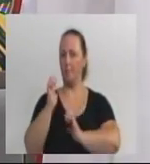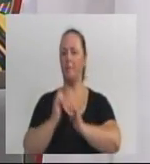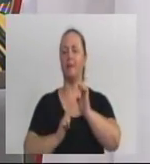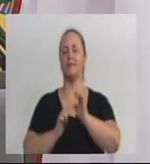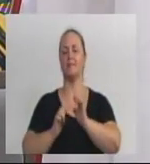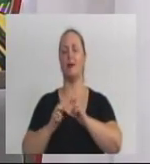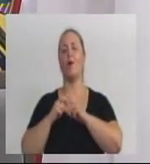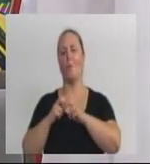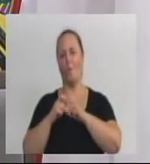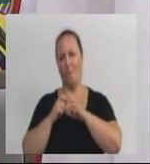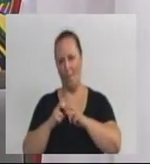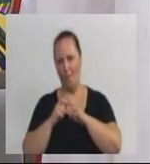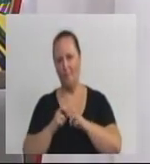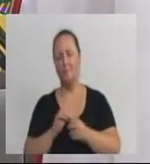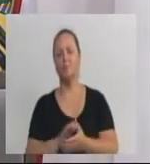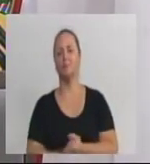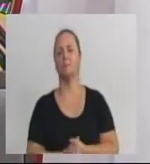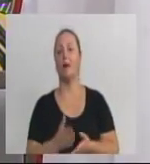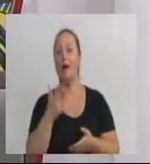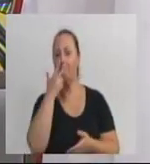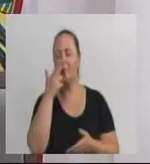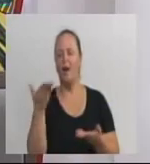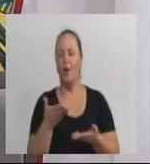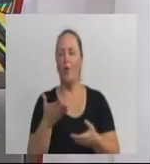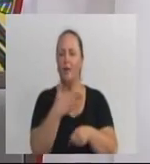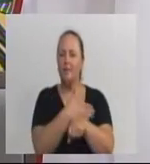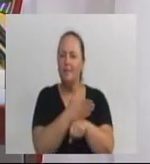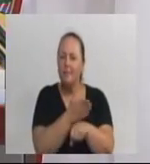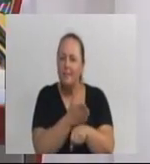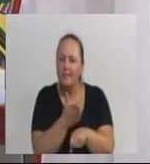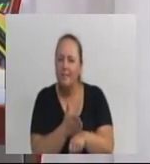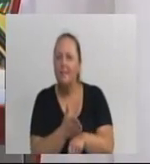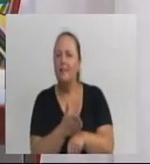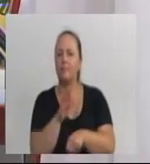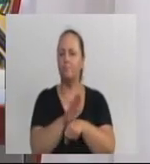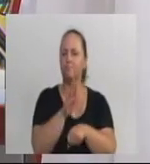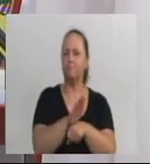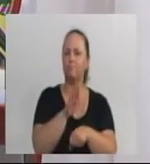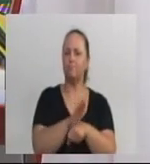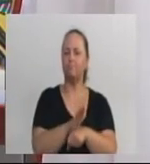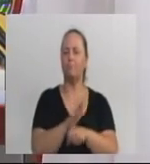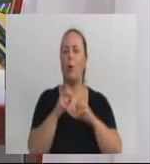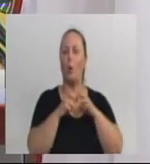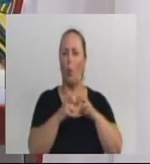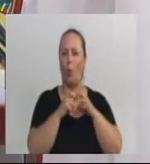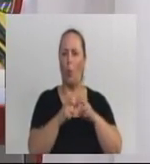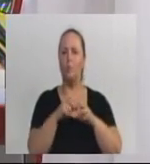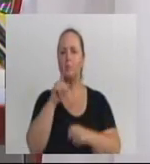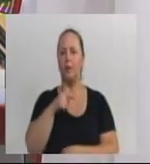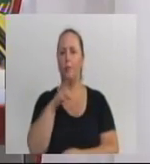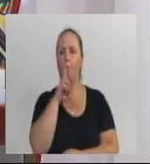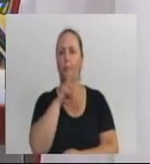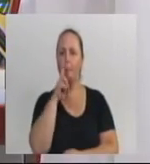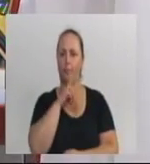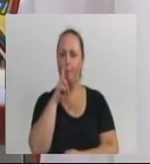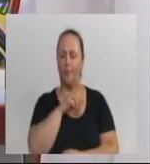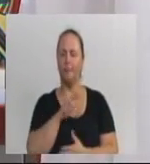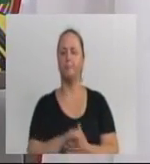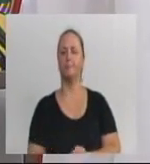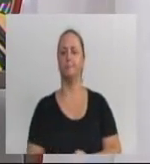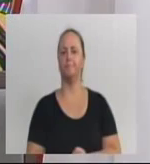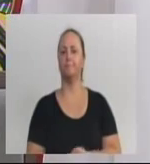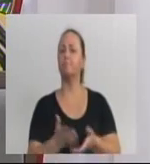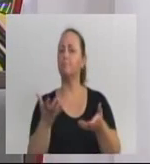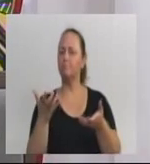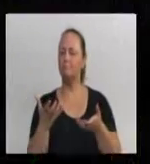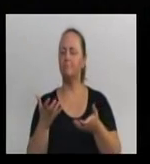está temporariamente atendendo o transporte coletivo aqui na nossa cidade, emergencialmente. Eu gostaria que o Ari mostrasse também